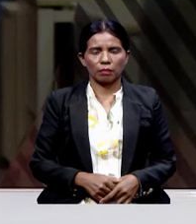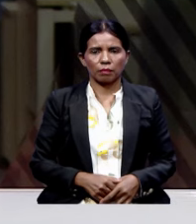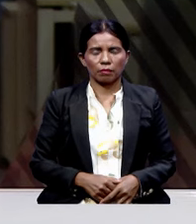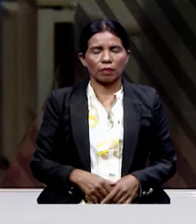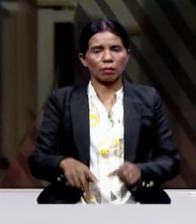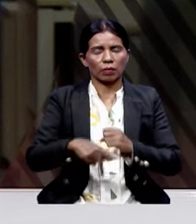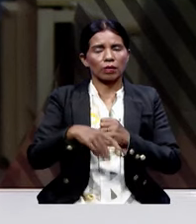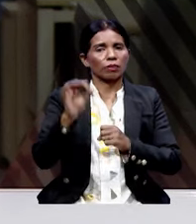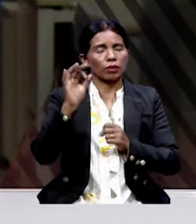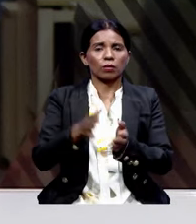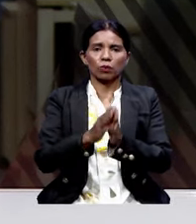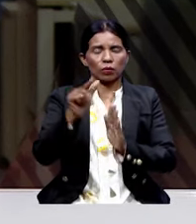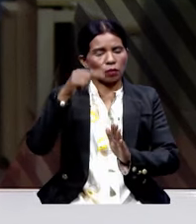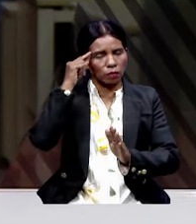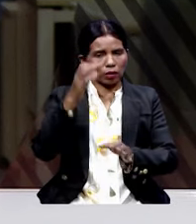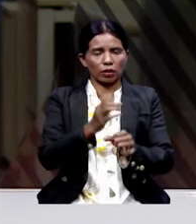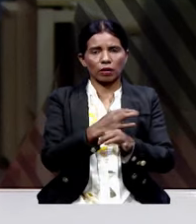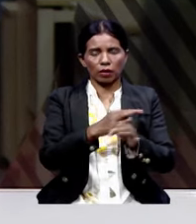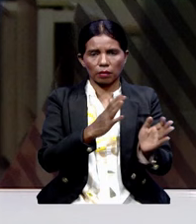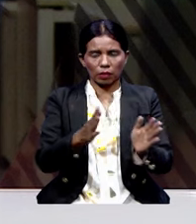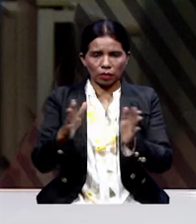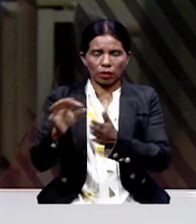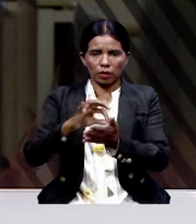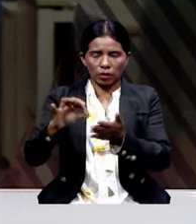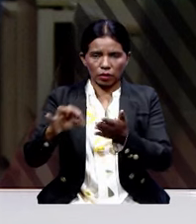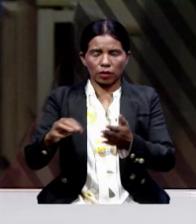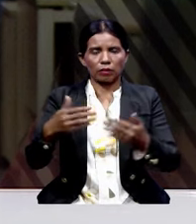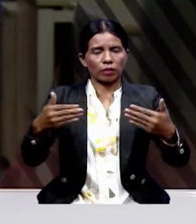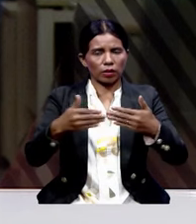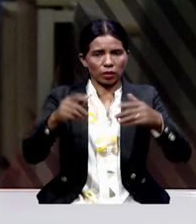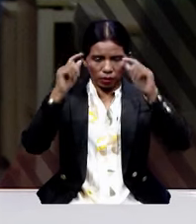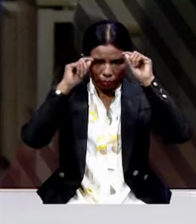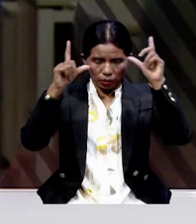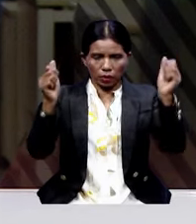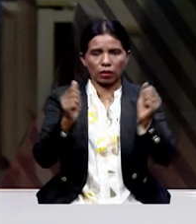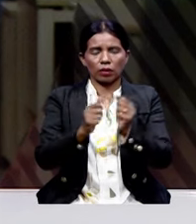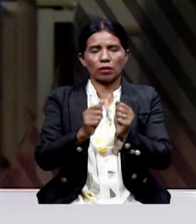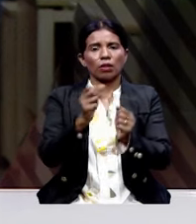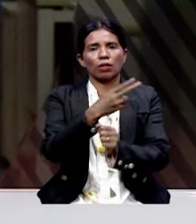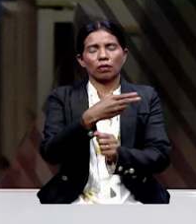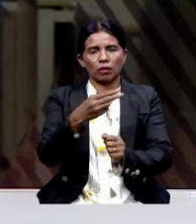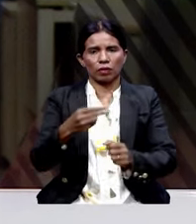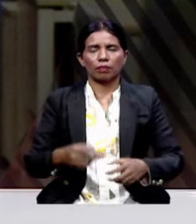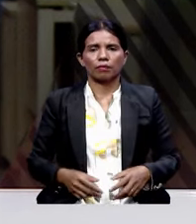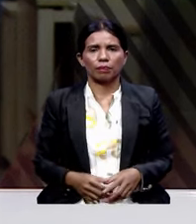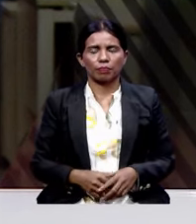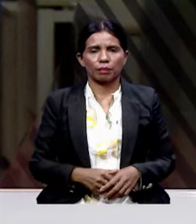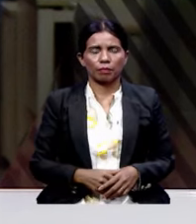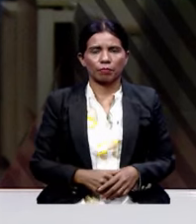Bancada Fratelinos do Governo atuadia processo de assinatura Tratado Fronteira Terrestre Timor-Leste ou Indonésia.